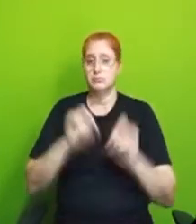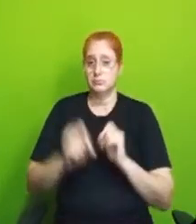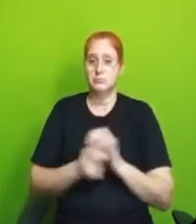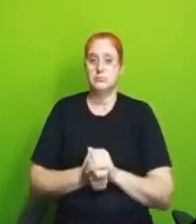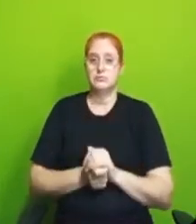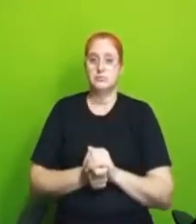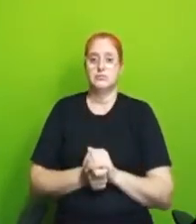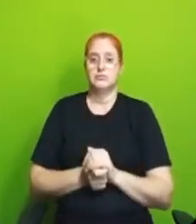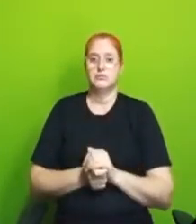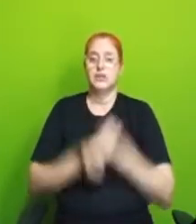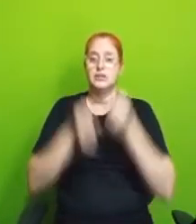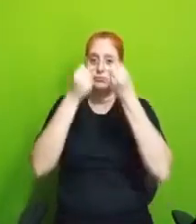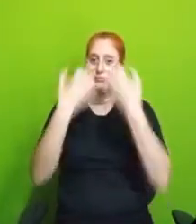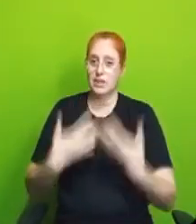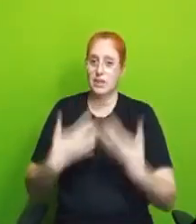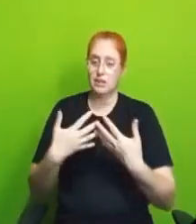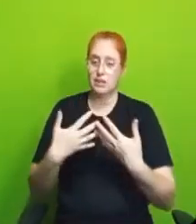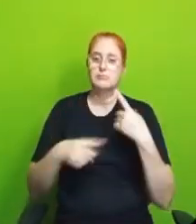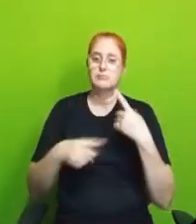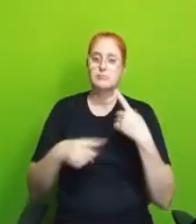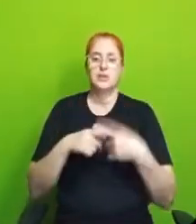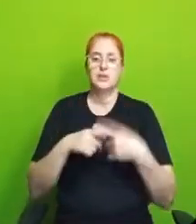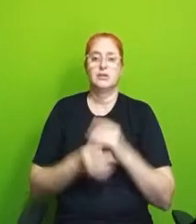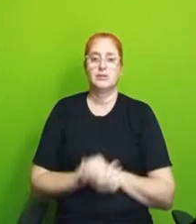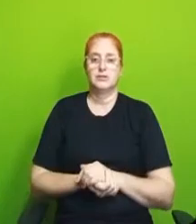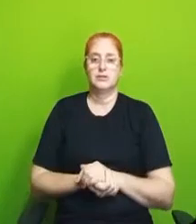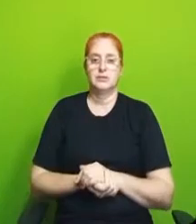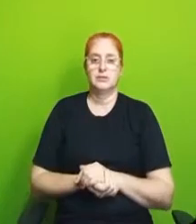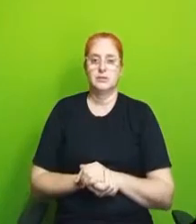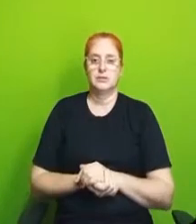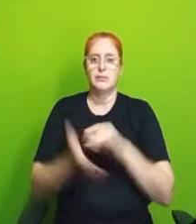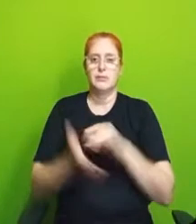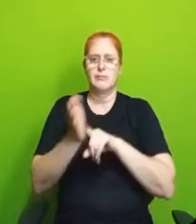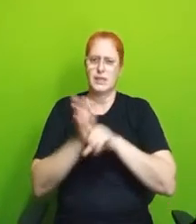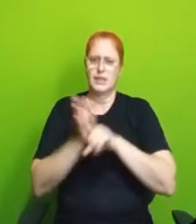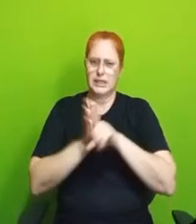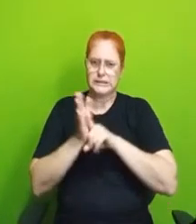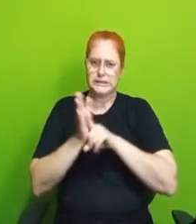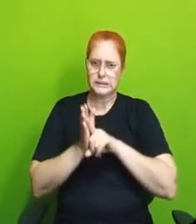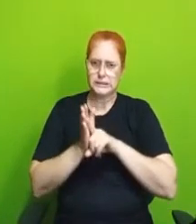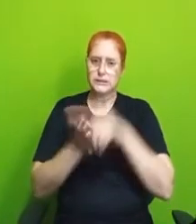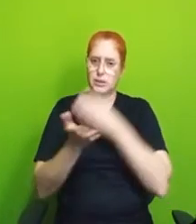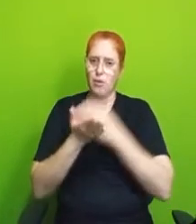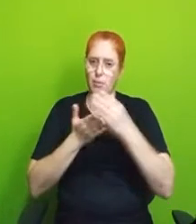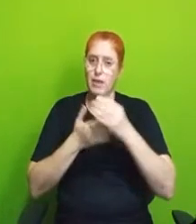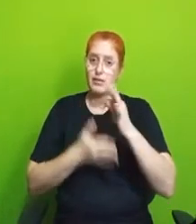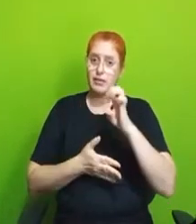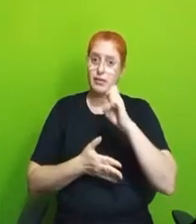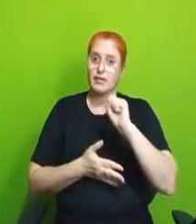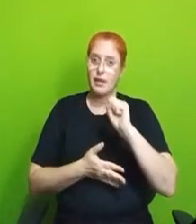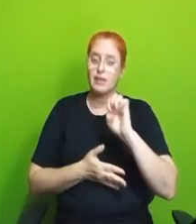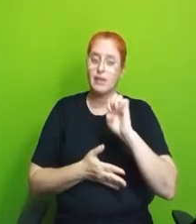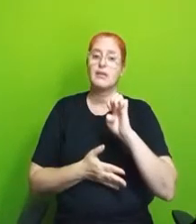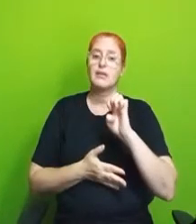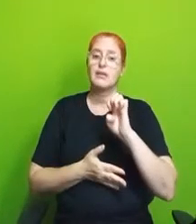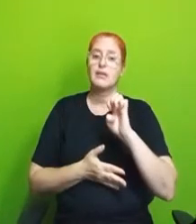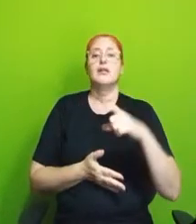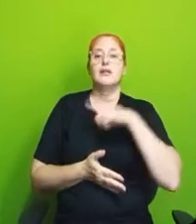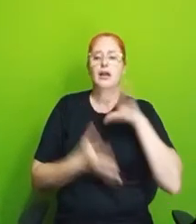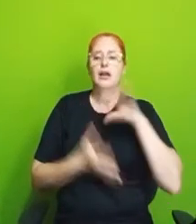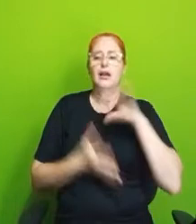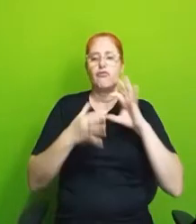isso, porque a pesquisa que dá origem a essa tese, ela também se vincula com um processo